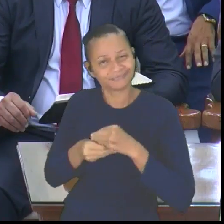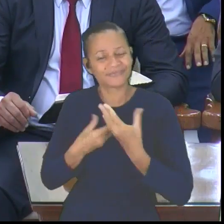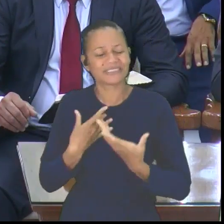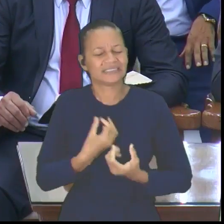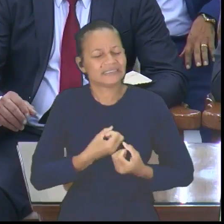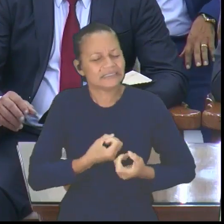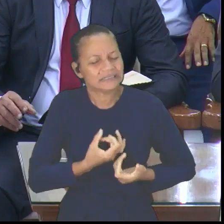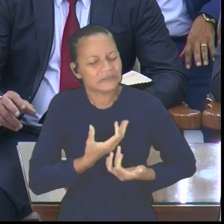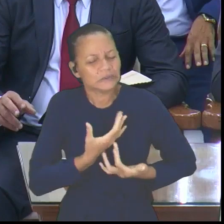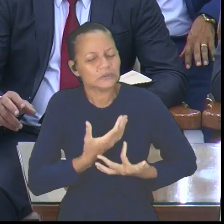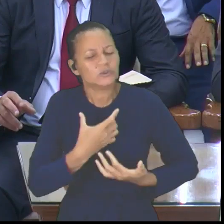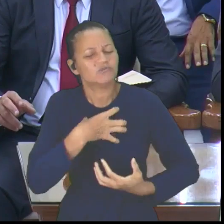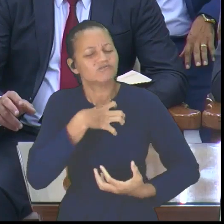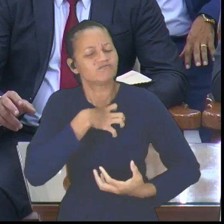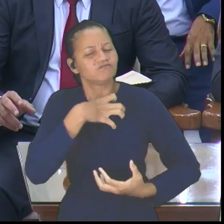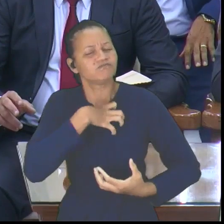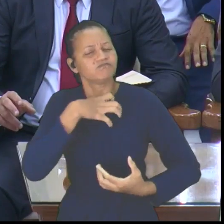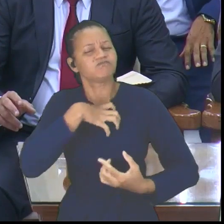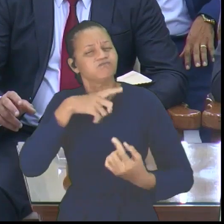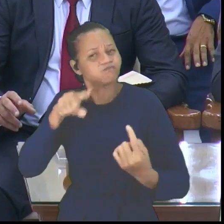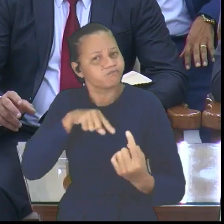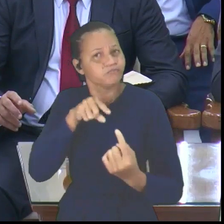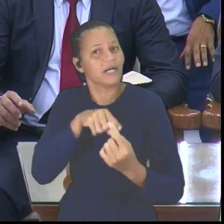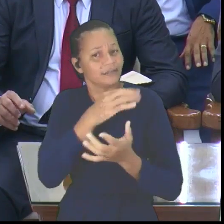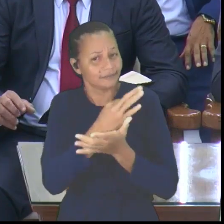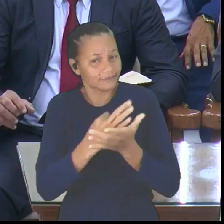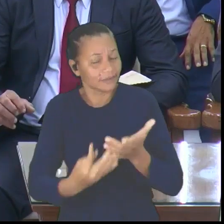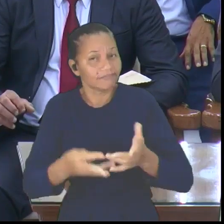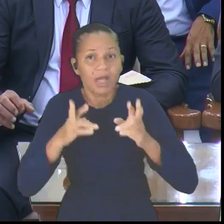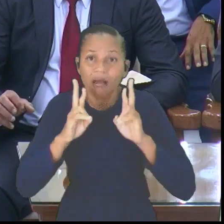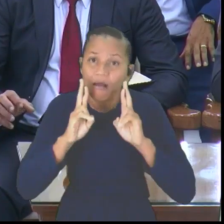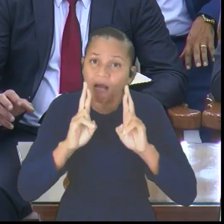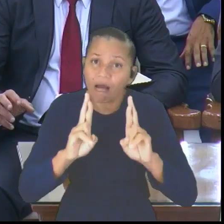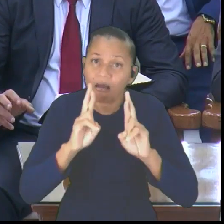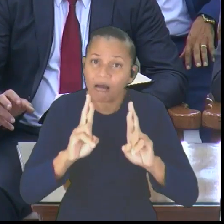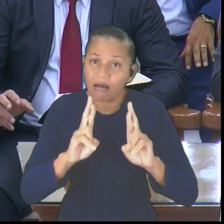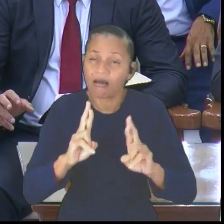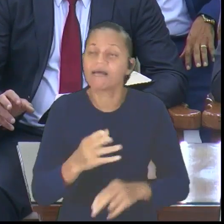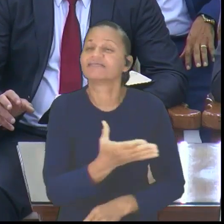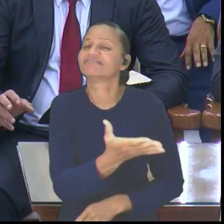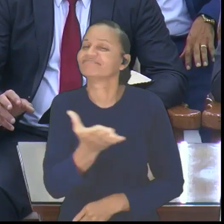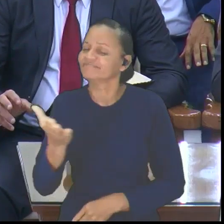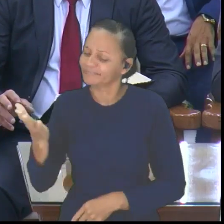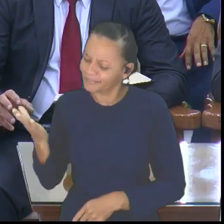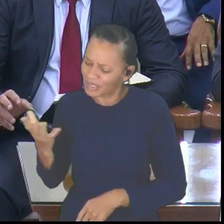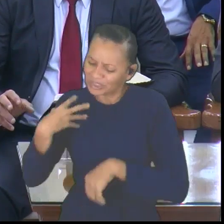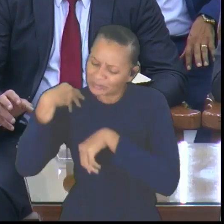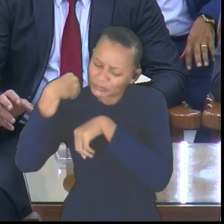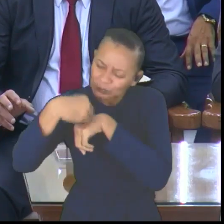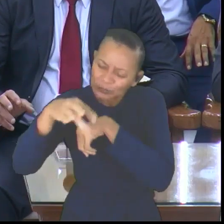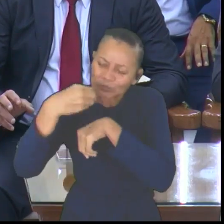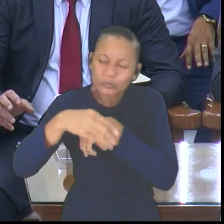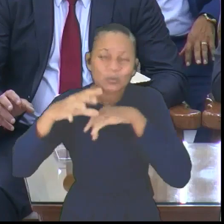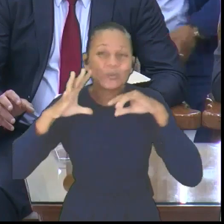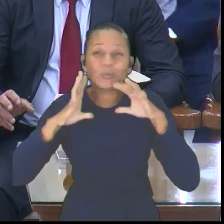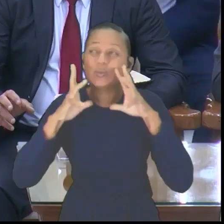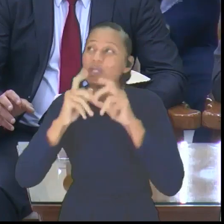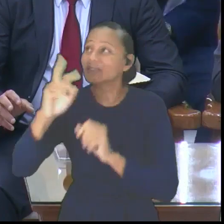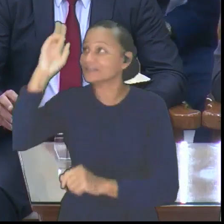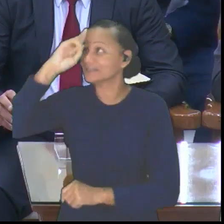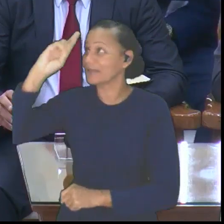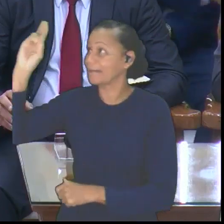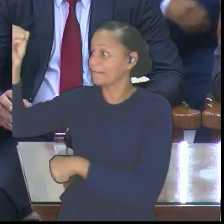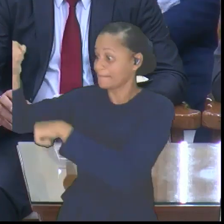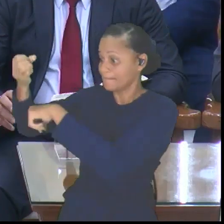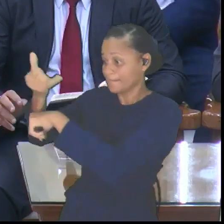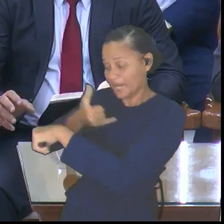ardeu no coração e eu espero que possamos transmitir tudo o que o Senhor nos passou. Então, quero